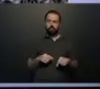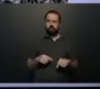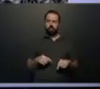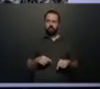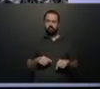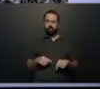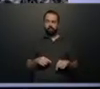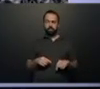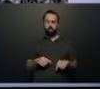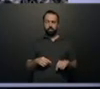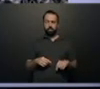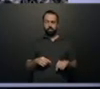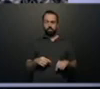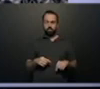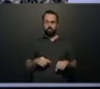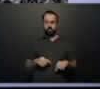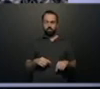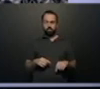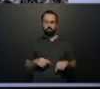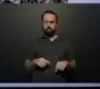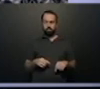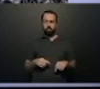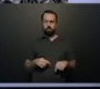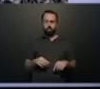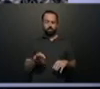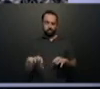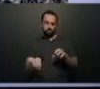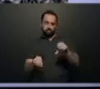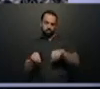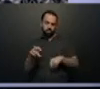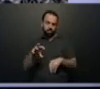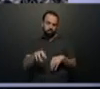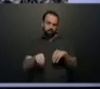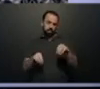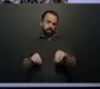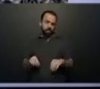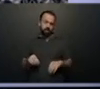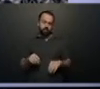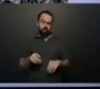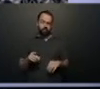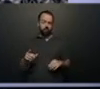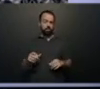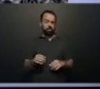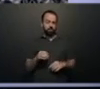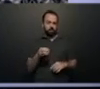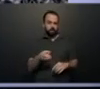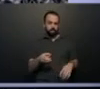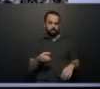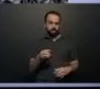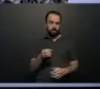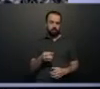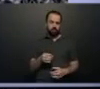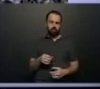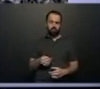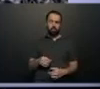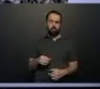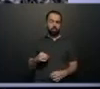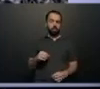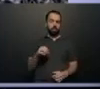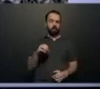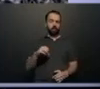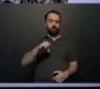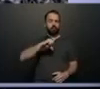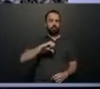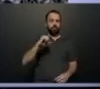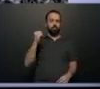de quanto que isso é recolhido. Aqui a gente tem as latas de alumínio e 98% das